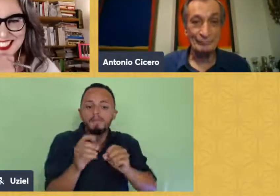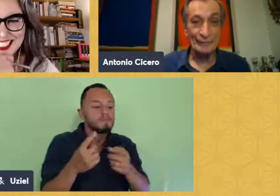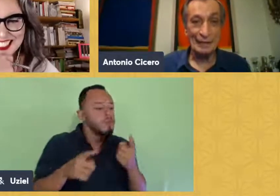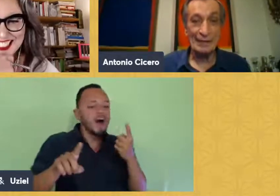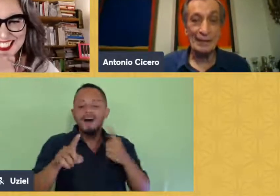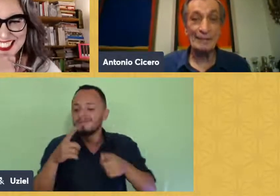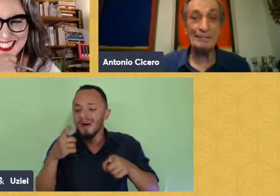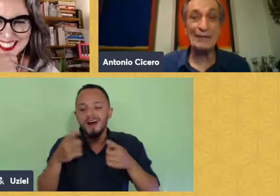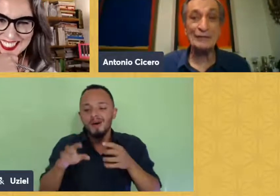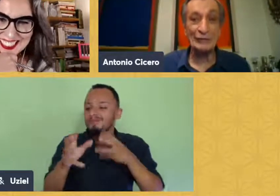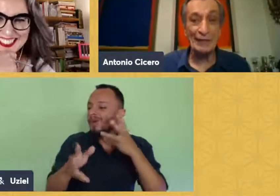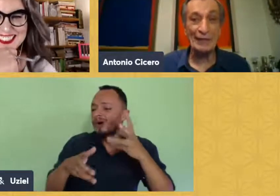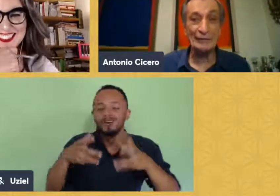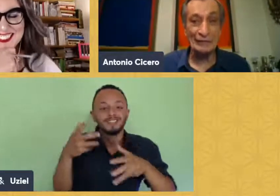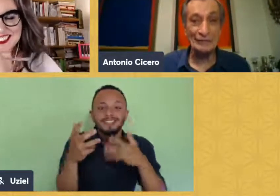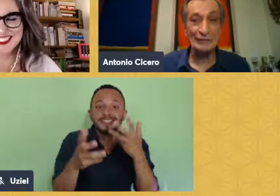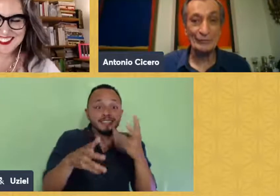era.